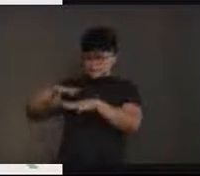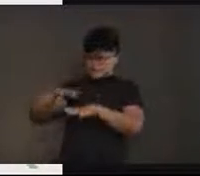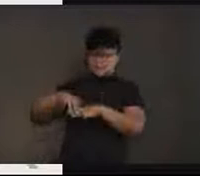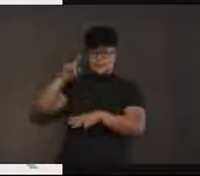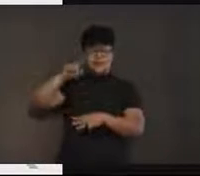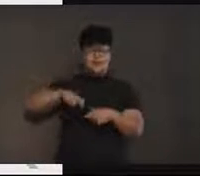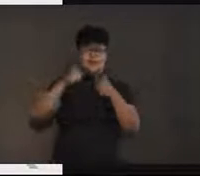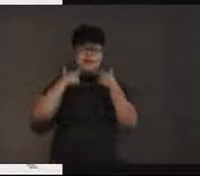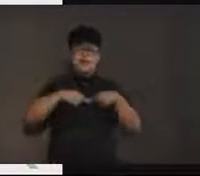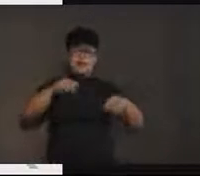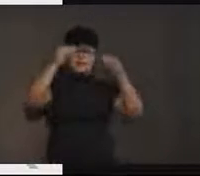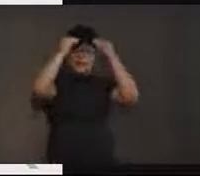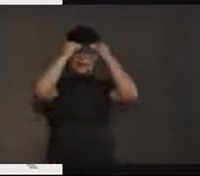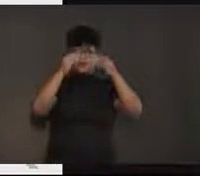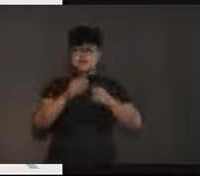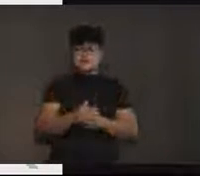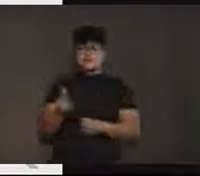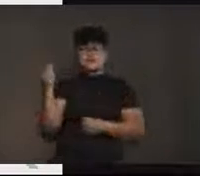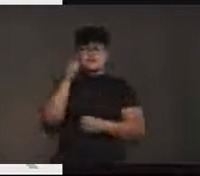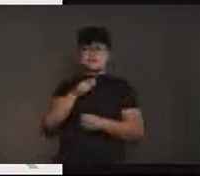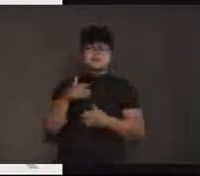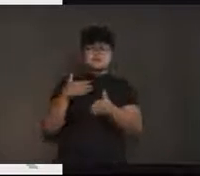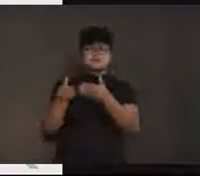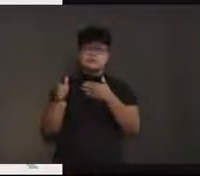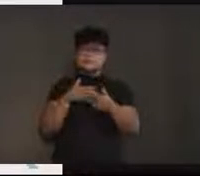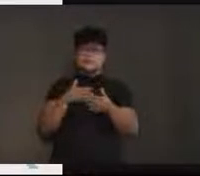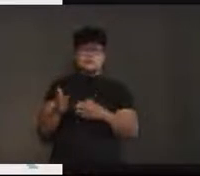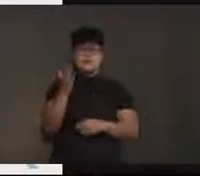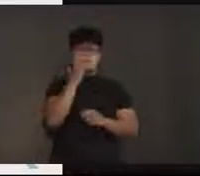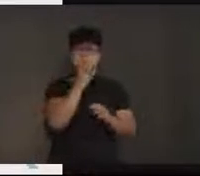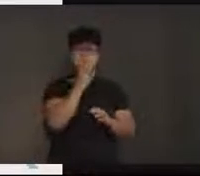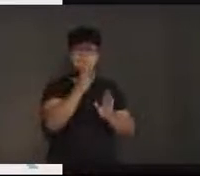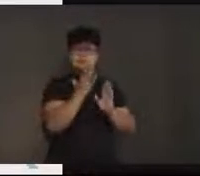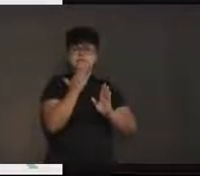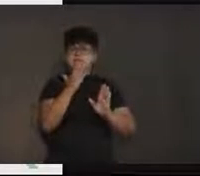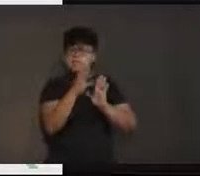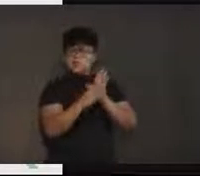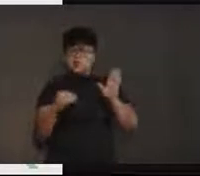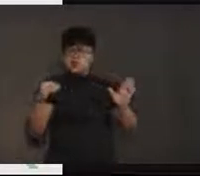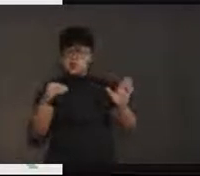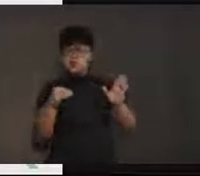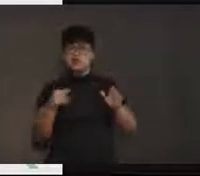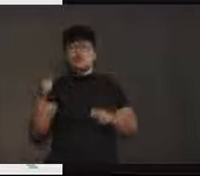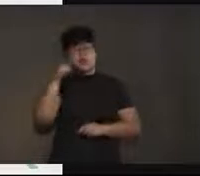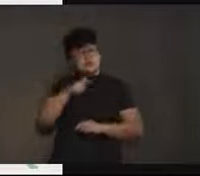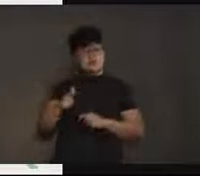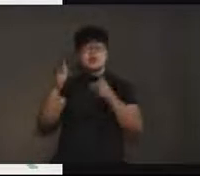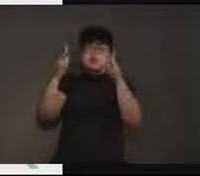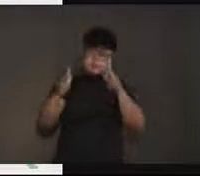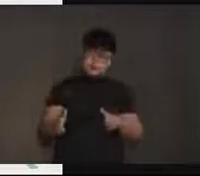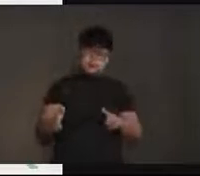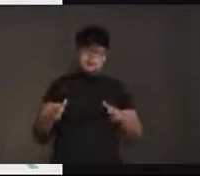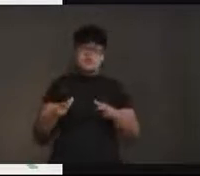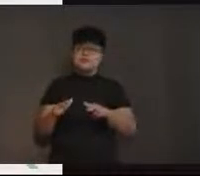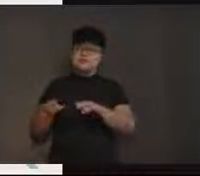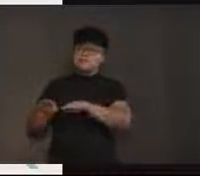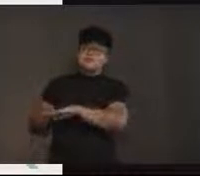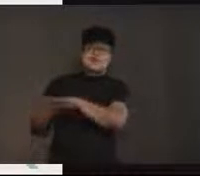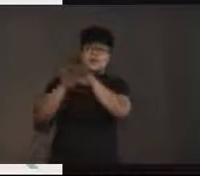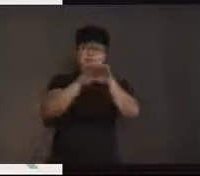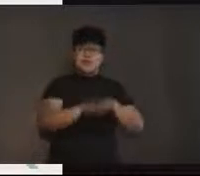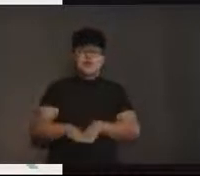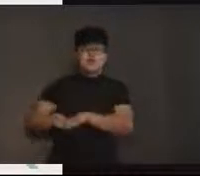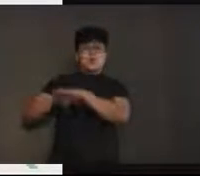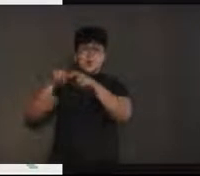que às vezes é independente do modelo da motivação chegam ao mesmo tipo de problema para ter é